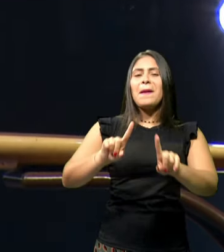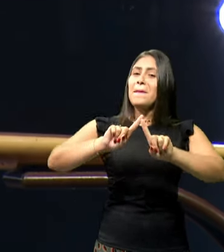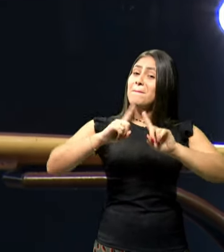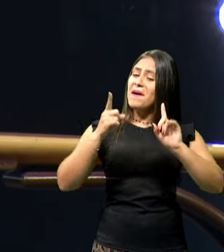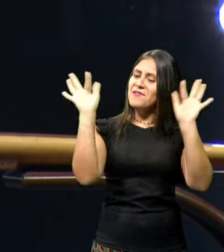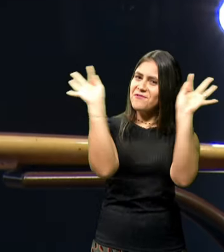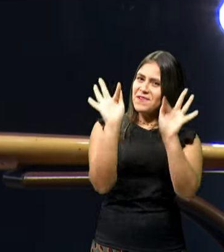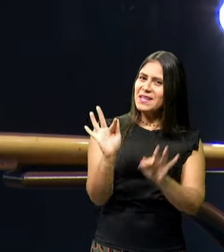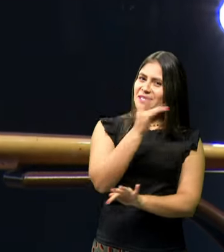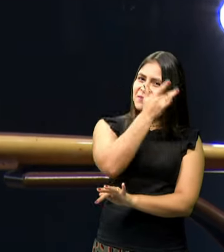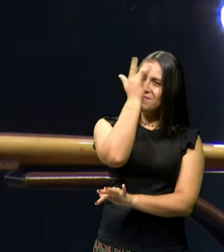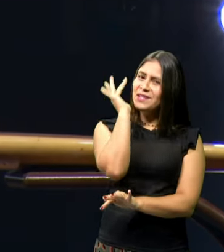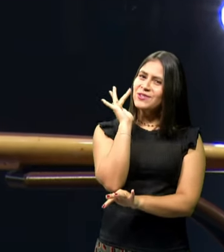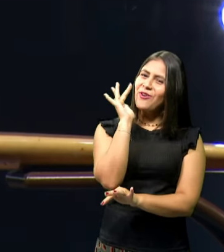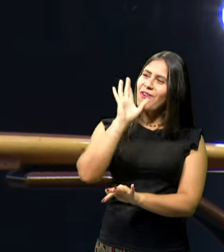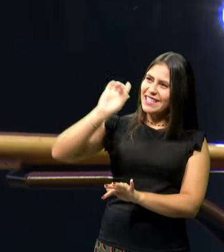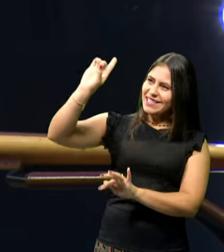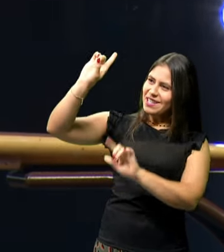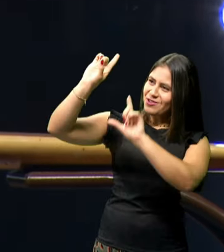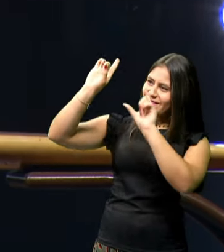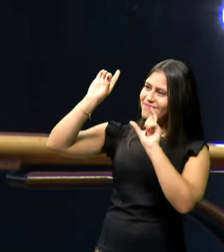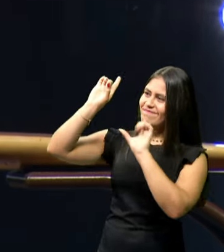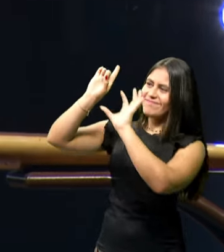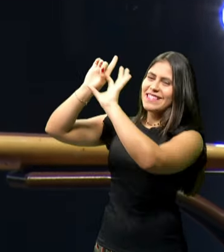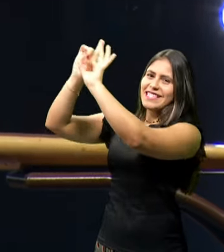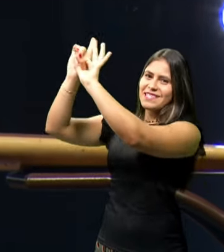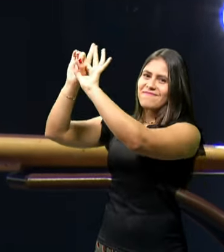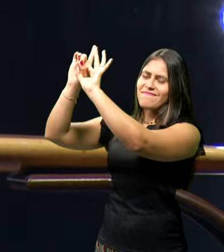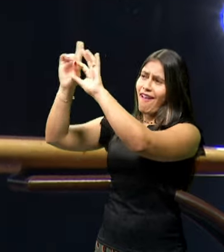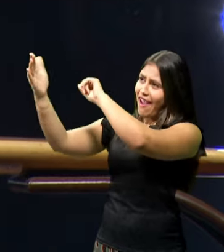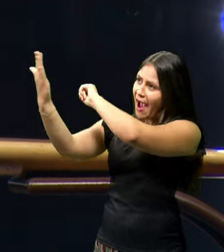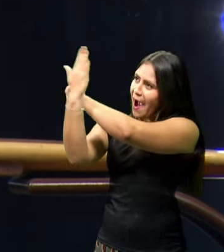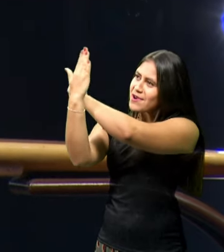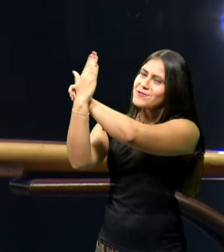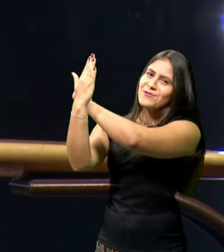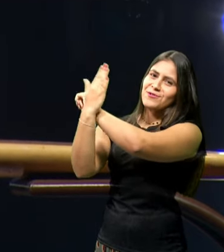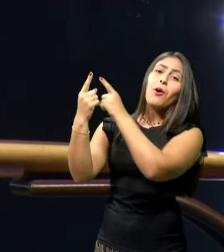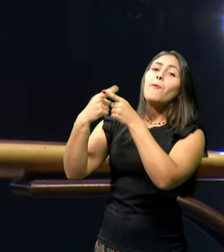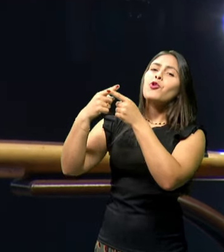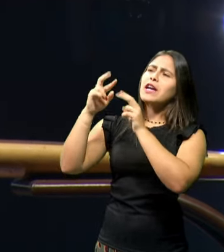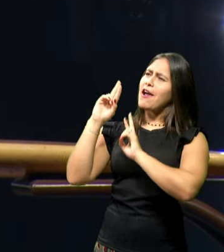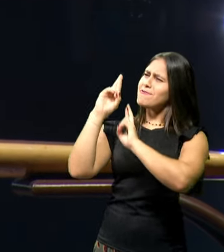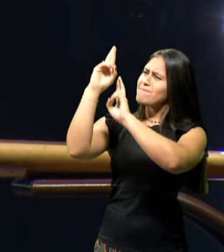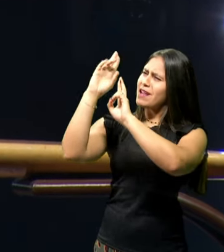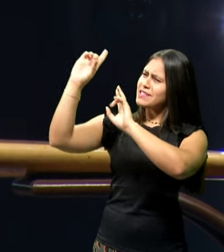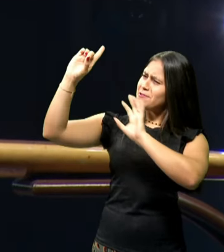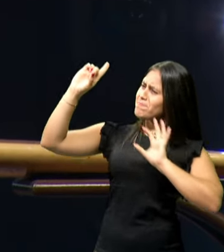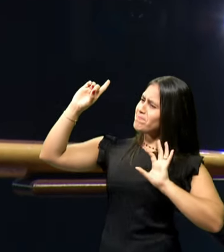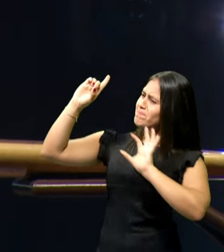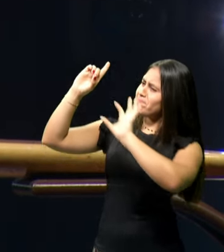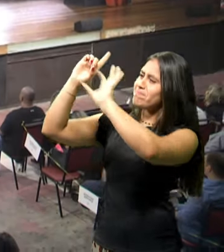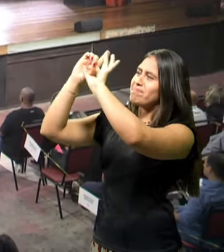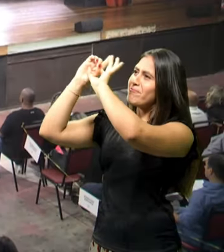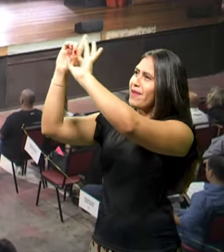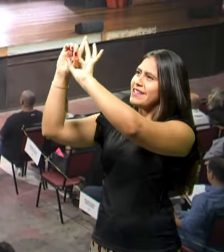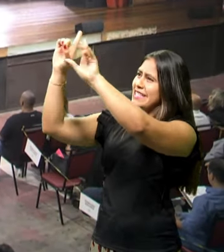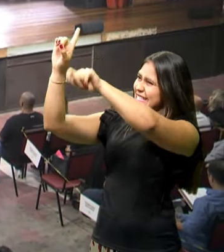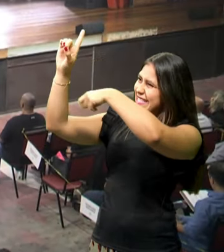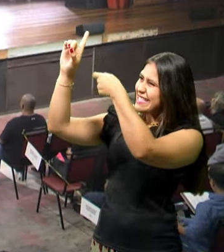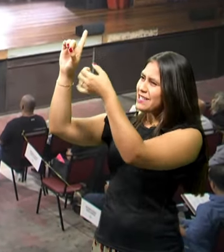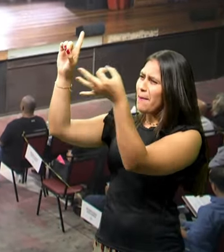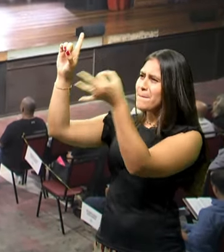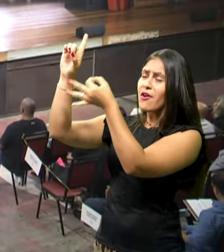Bem-aventurado aquele que tem o Deus de Jacó por seu auxílio, cuja esperança está no Senhor, seu Deus,